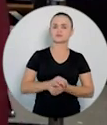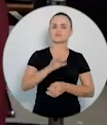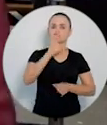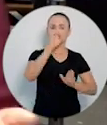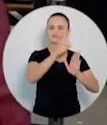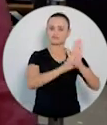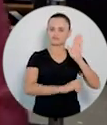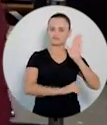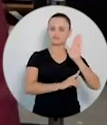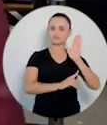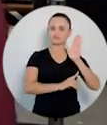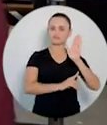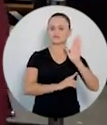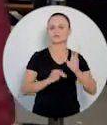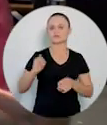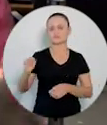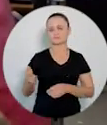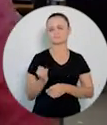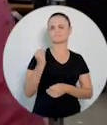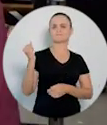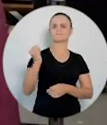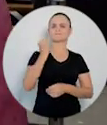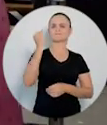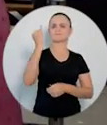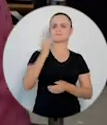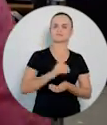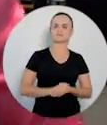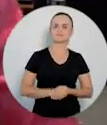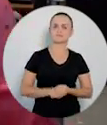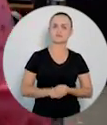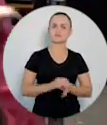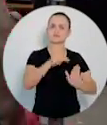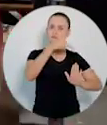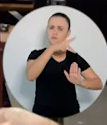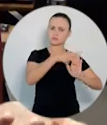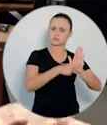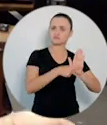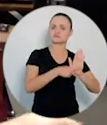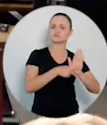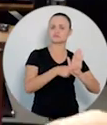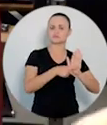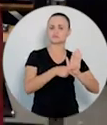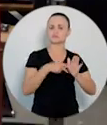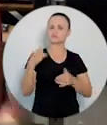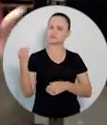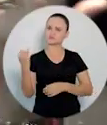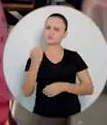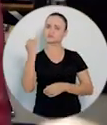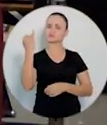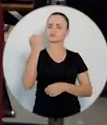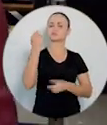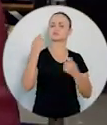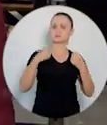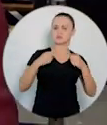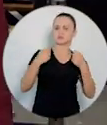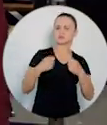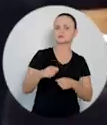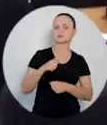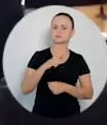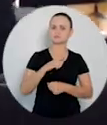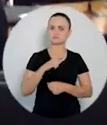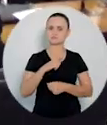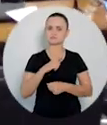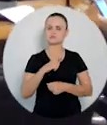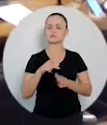são pautas muito caras para a advocacia, muito caras para a OAB e que também devem ser, então, protagonizadas dentro do CNMP.